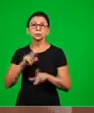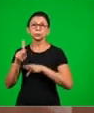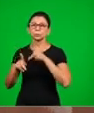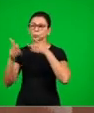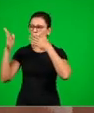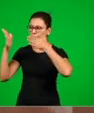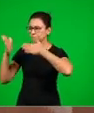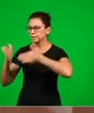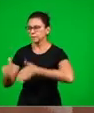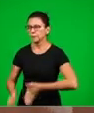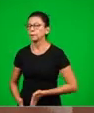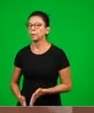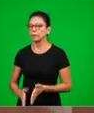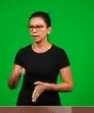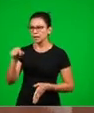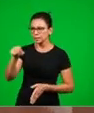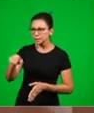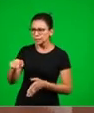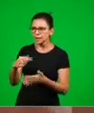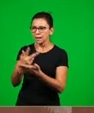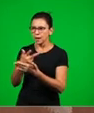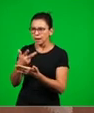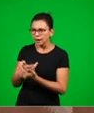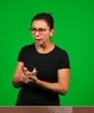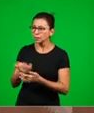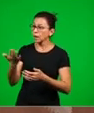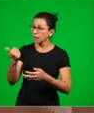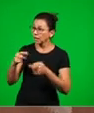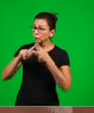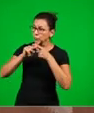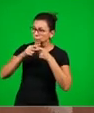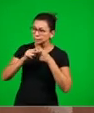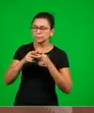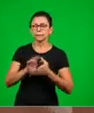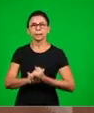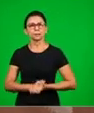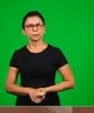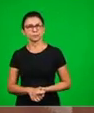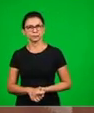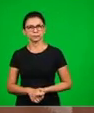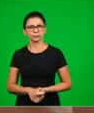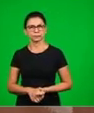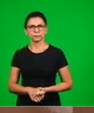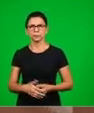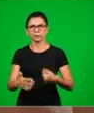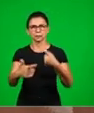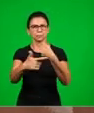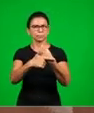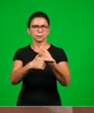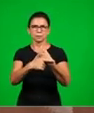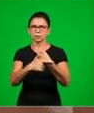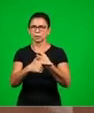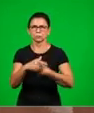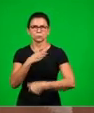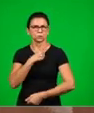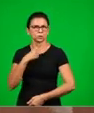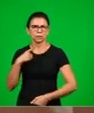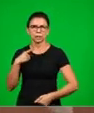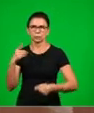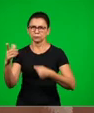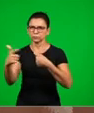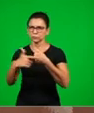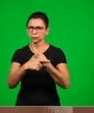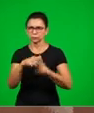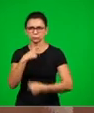aqui. Vamos consertar. Isso é função do pastor, é função do diácono. E não é do diácono nem do